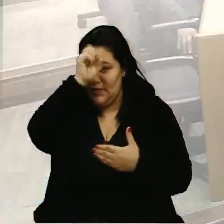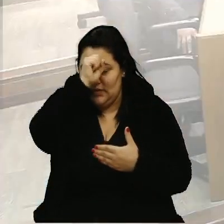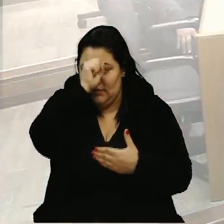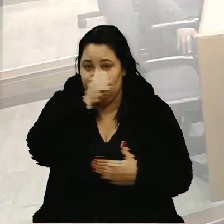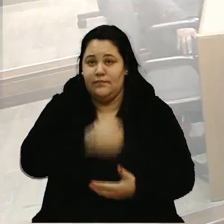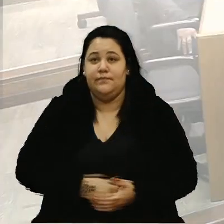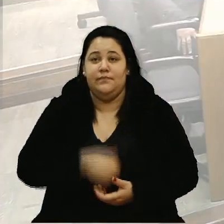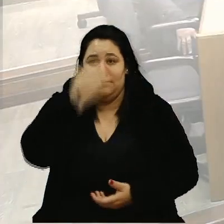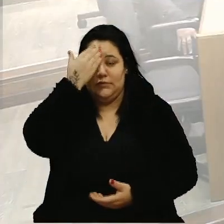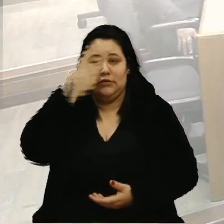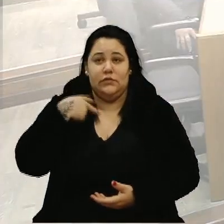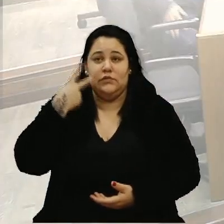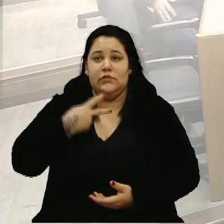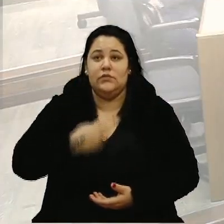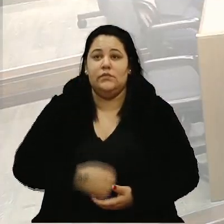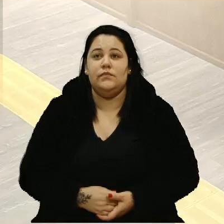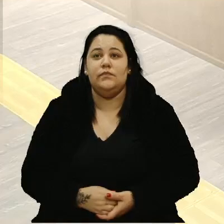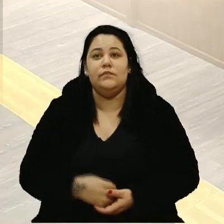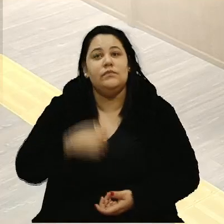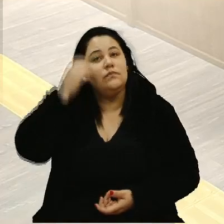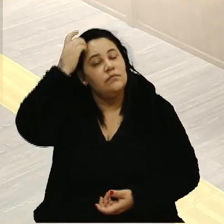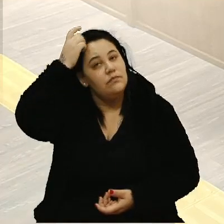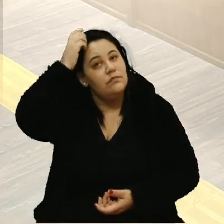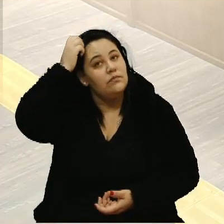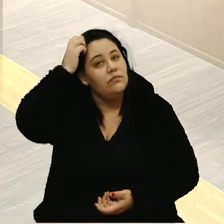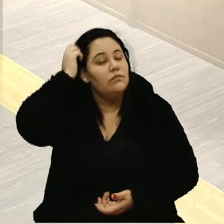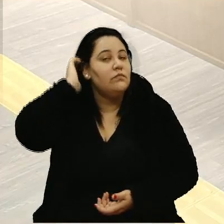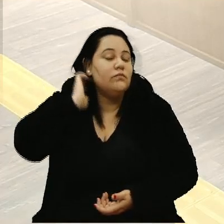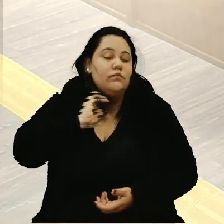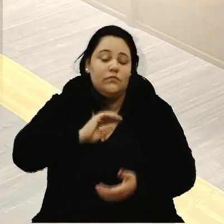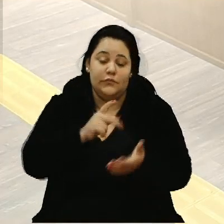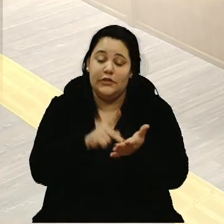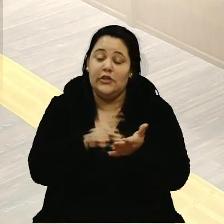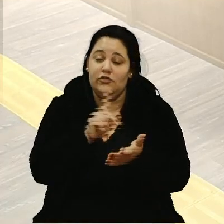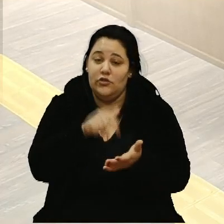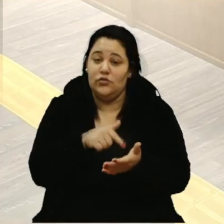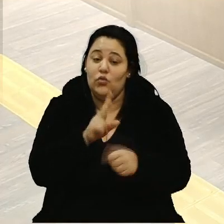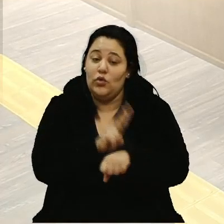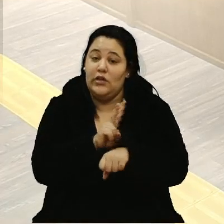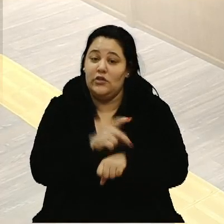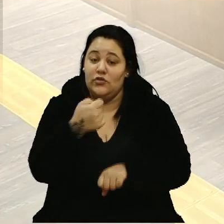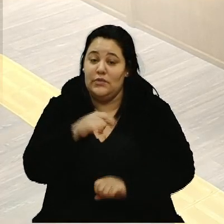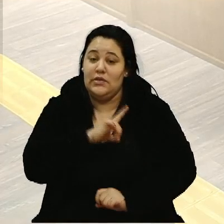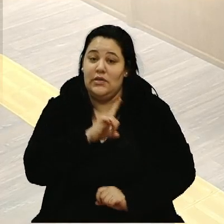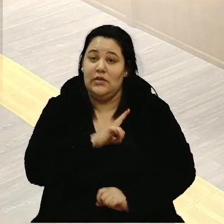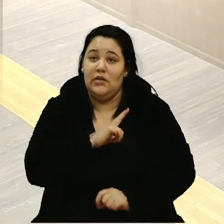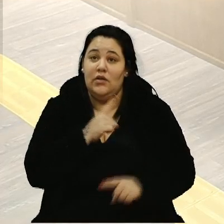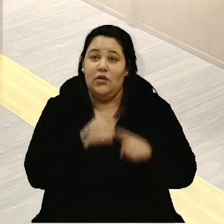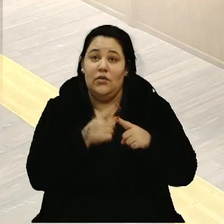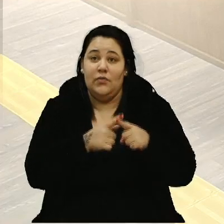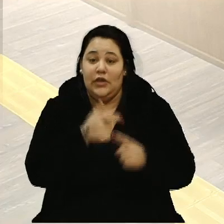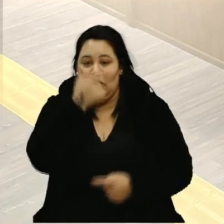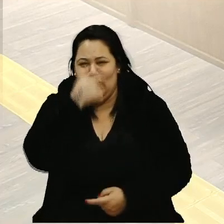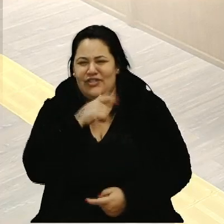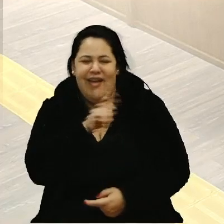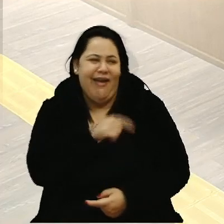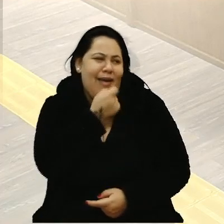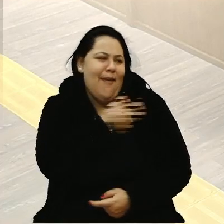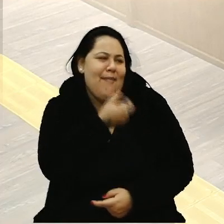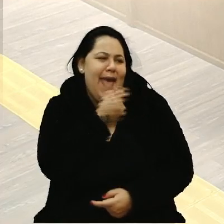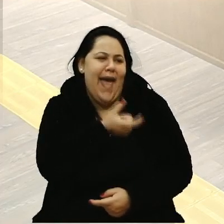vereador. Imagina, e eu acho que é isso mesmo, né? O cuidado que nós precisamos ter, porque hoje a gente pode achar engraçadinho por